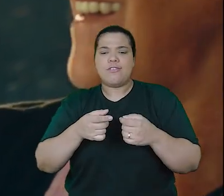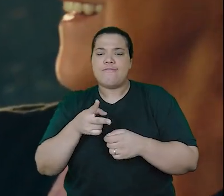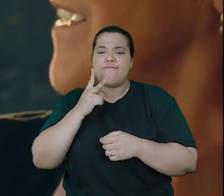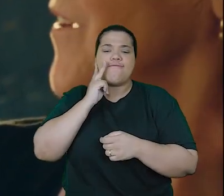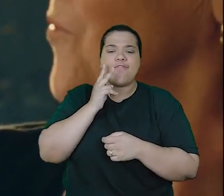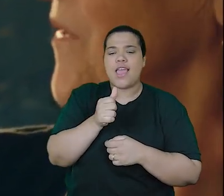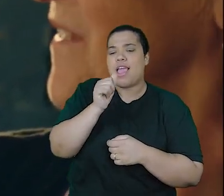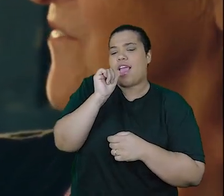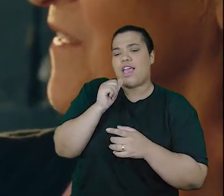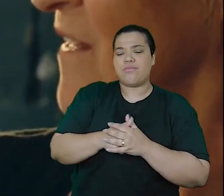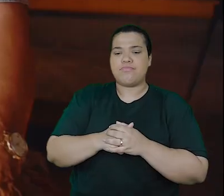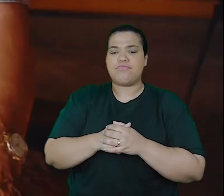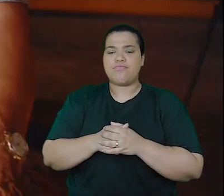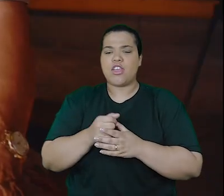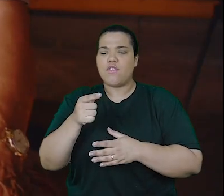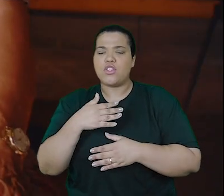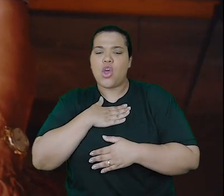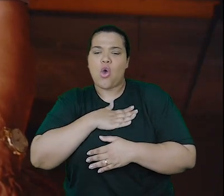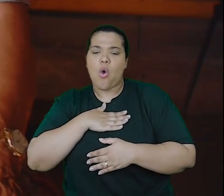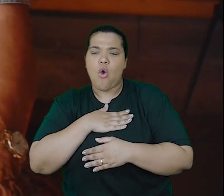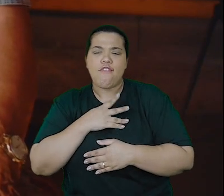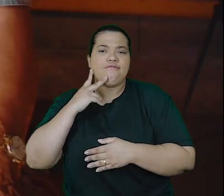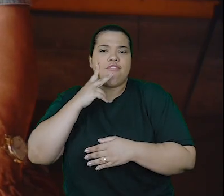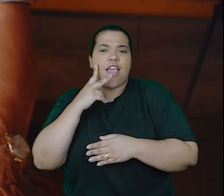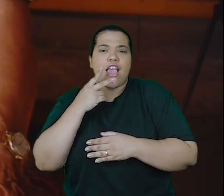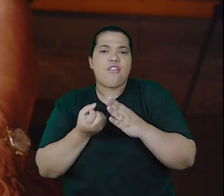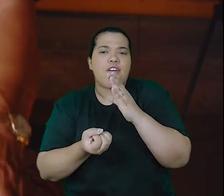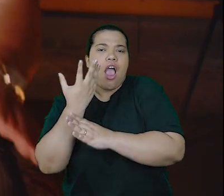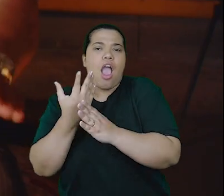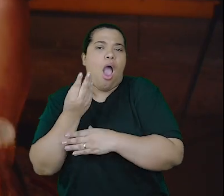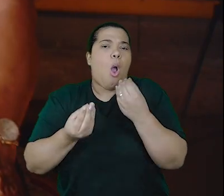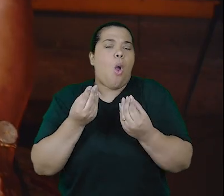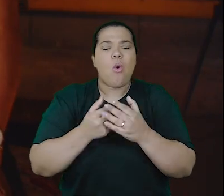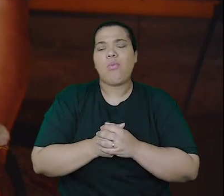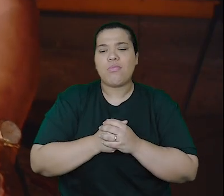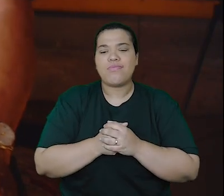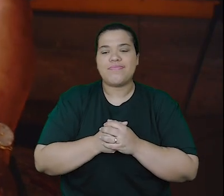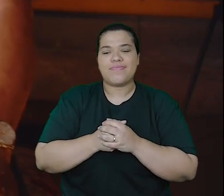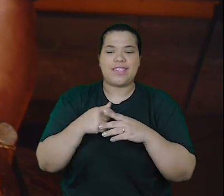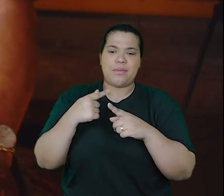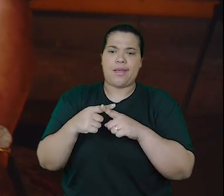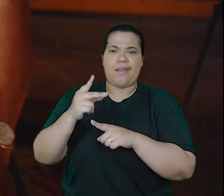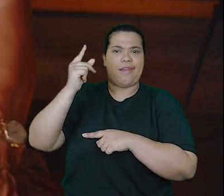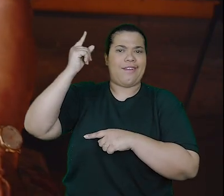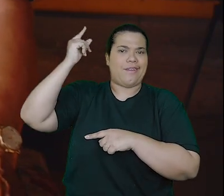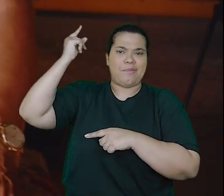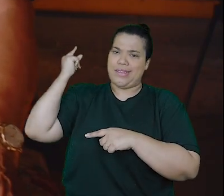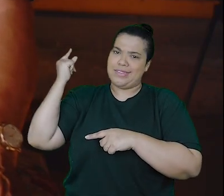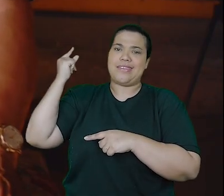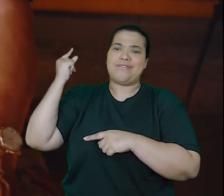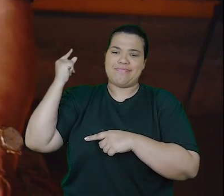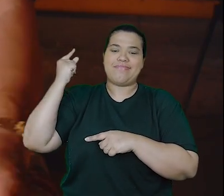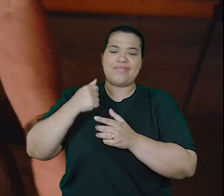vinhoto. Da onde que surgiu o gosto em fazer vinho? Me conta um pouquinho mais. Veio dos antepassados,